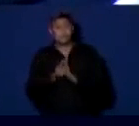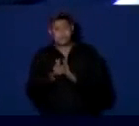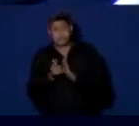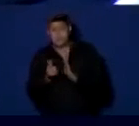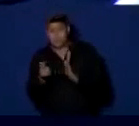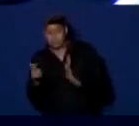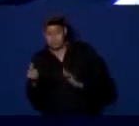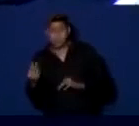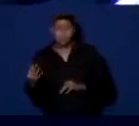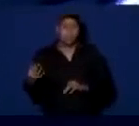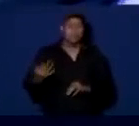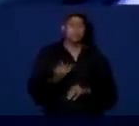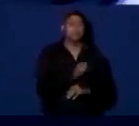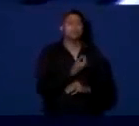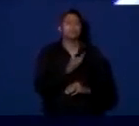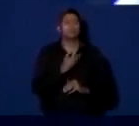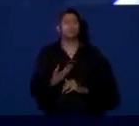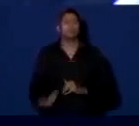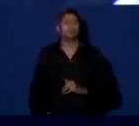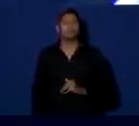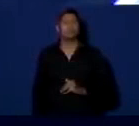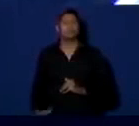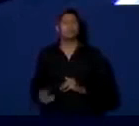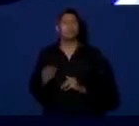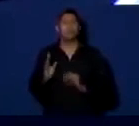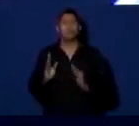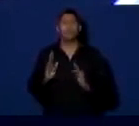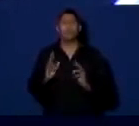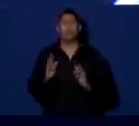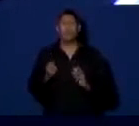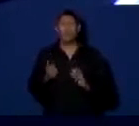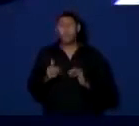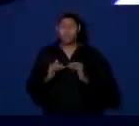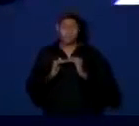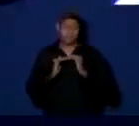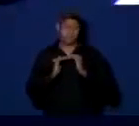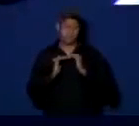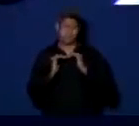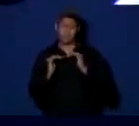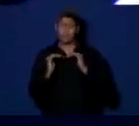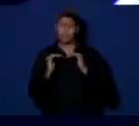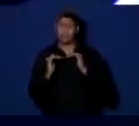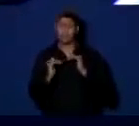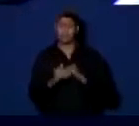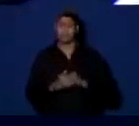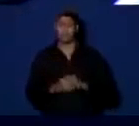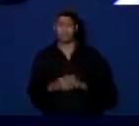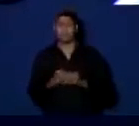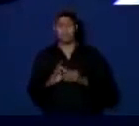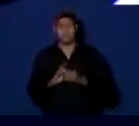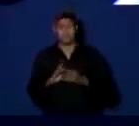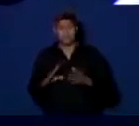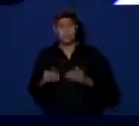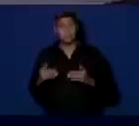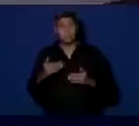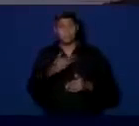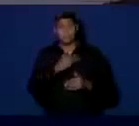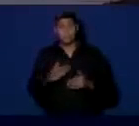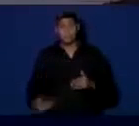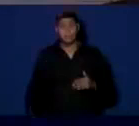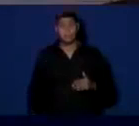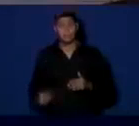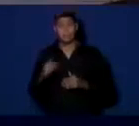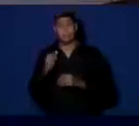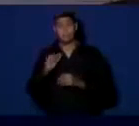em basicamente todos os governos, quase que linearmente, desde a redemocratização. O ministro Paulo Guedes,